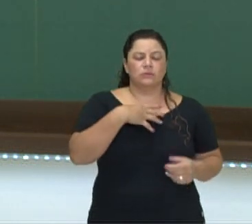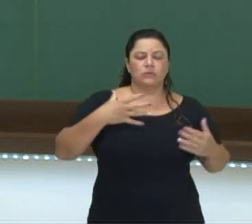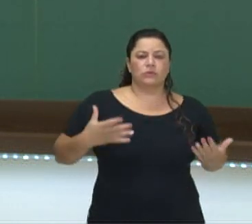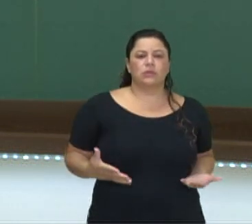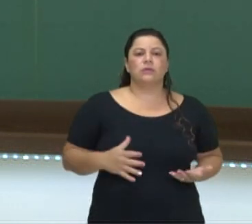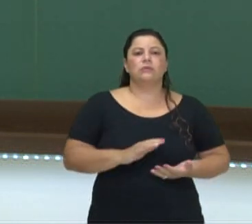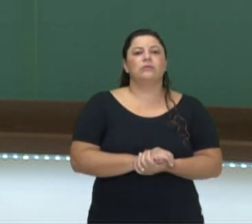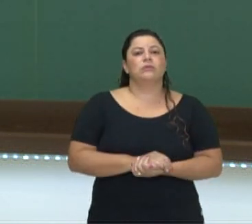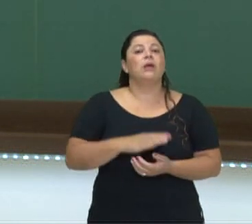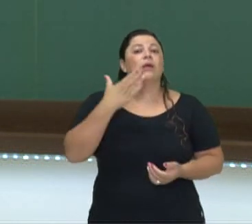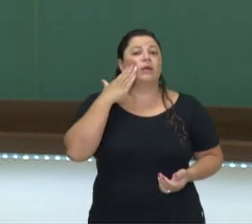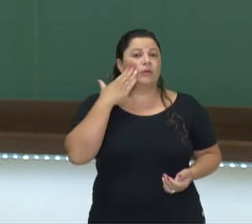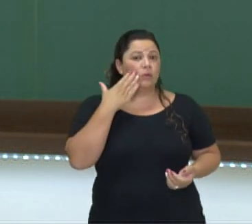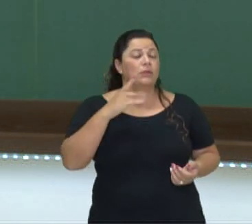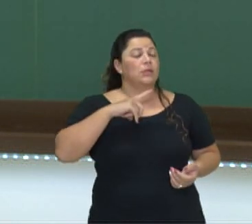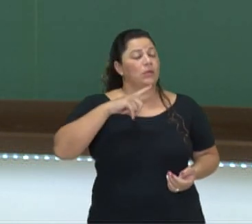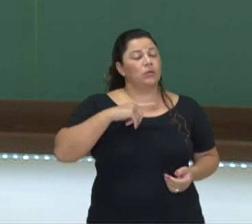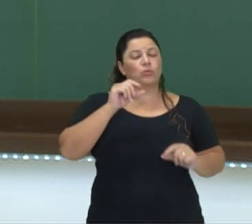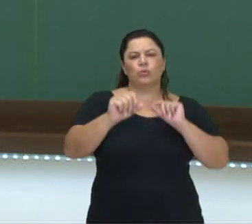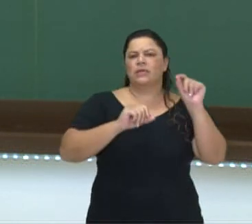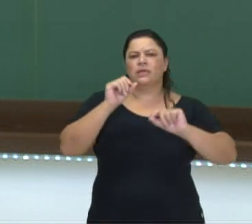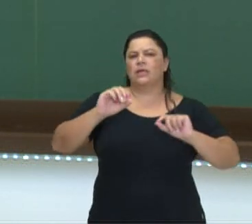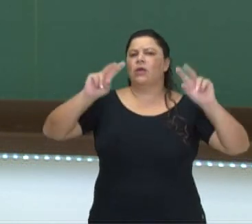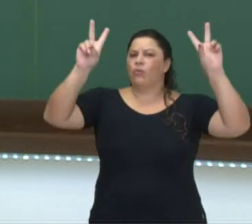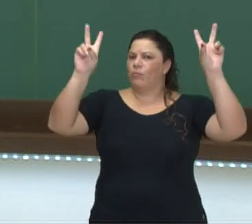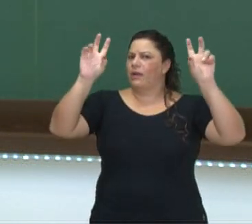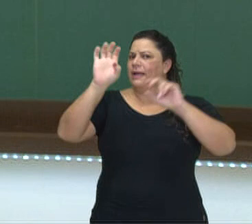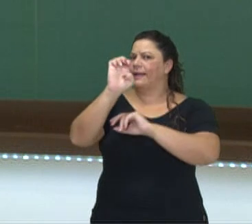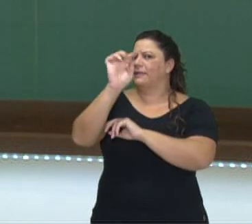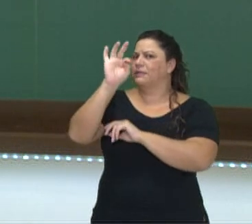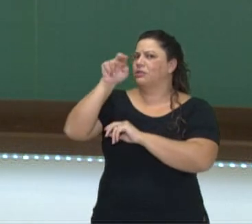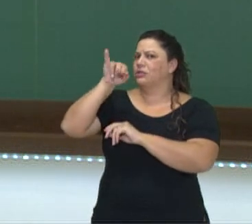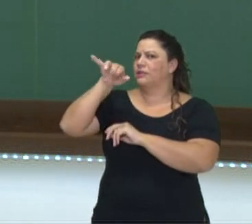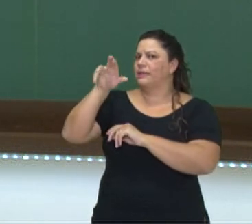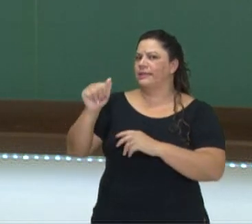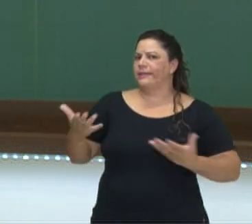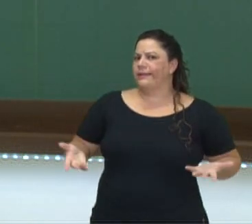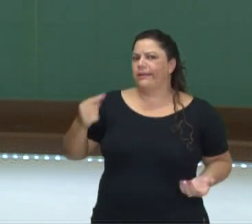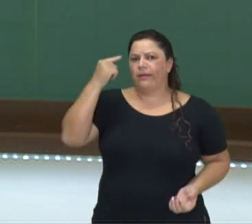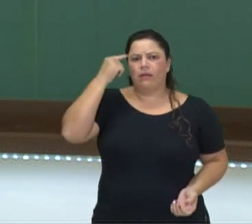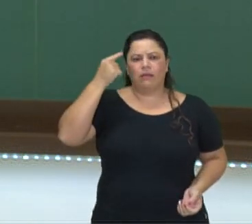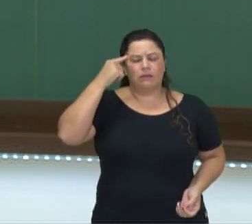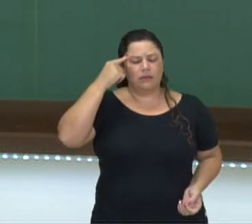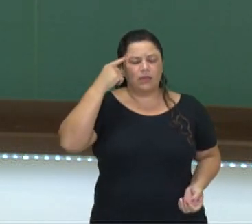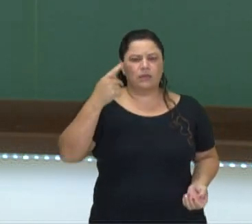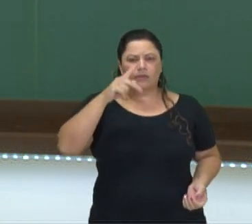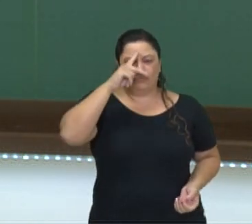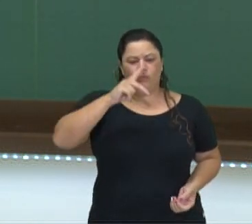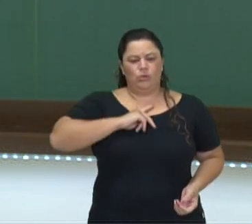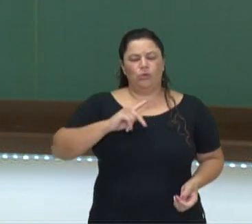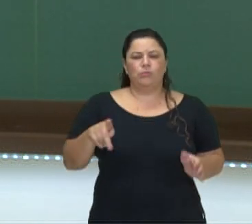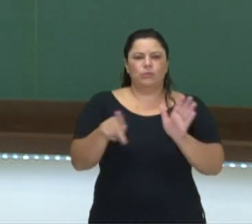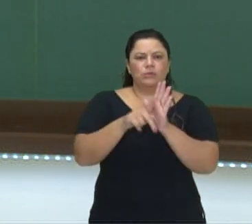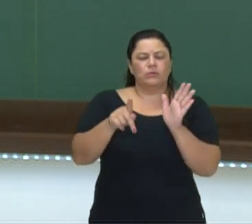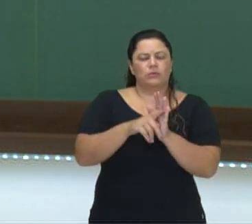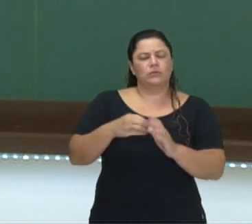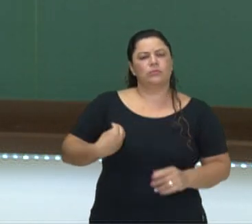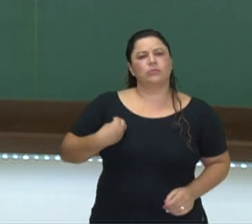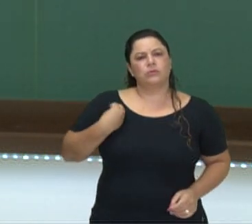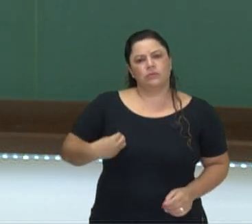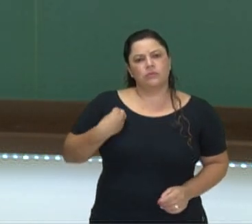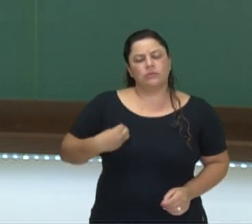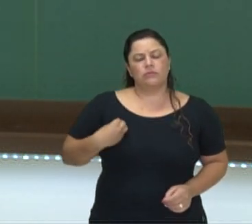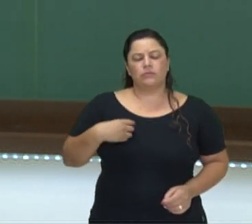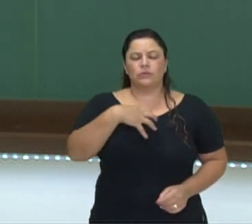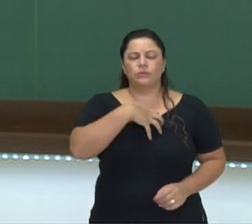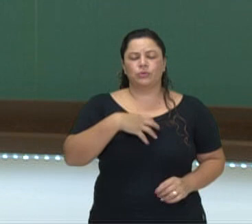E eu entendo que é uma etnia, por exemplo, está ligado à ideia de eu pensar no meu modo de viver, no meu estilo